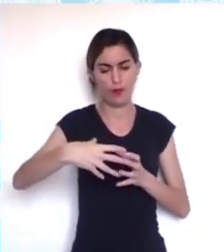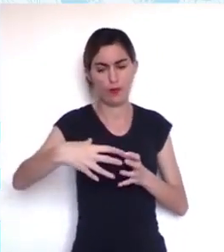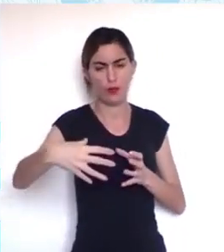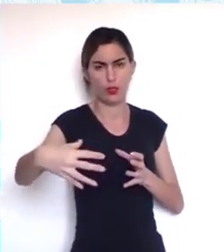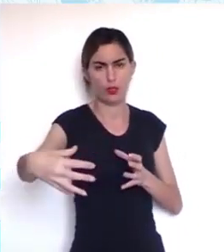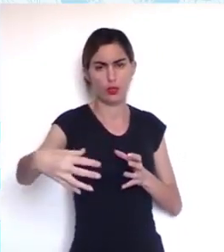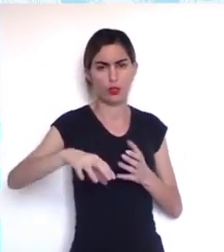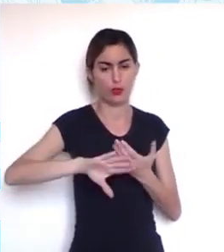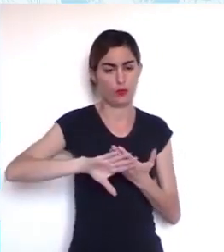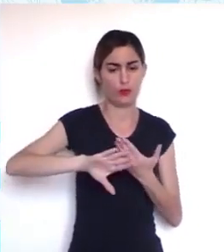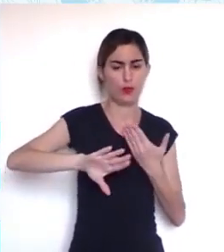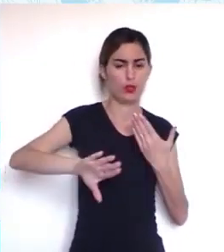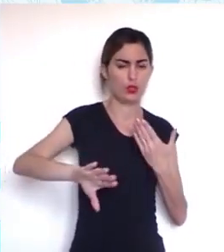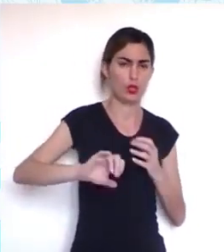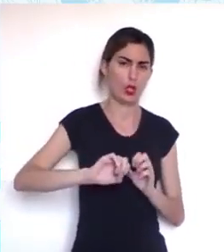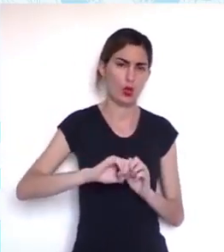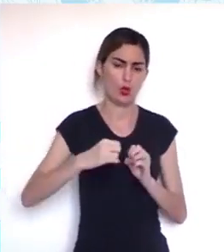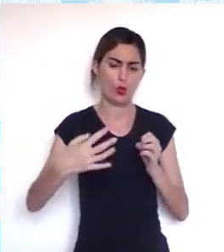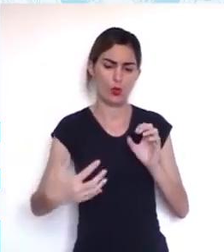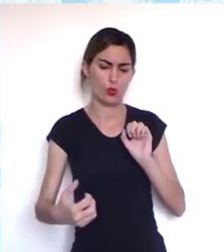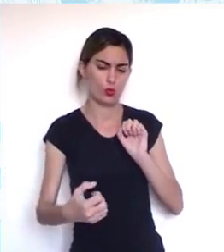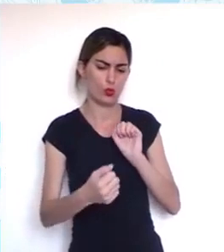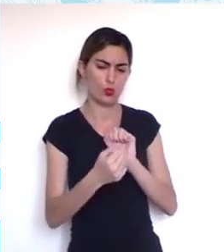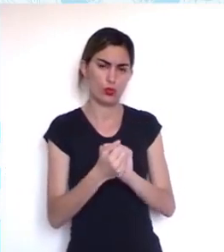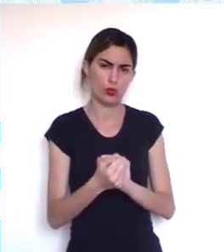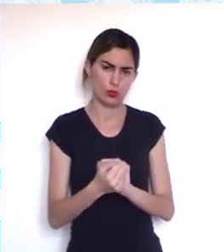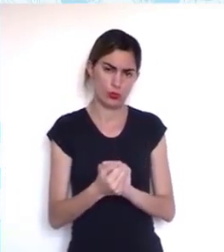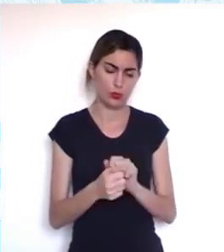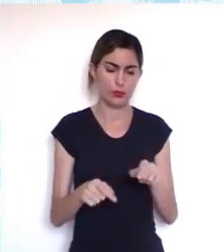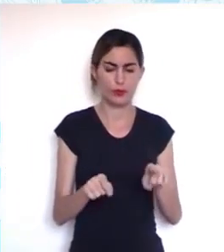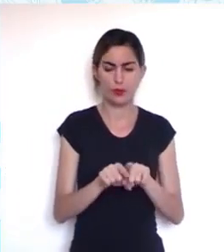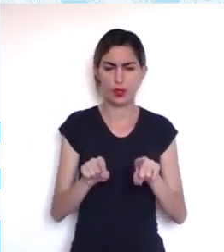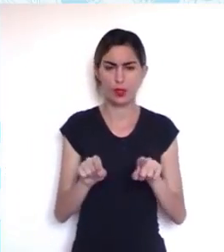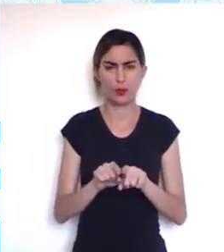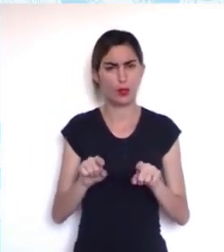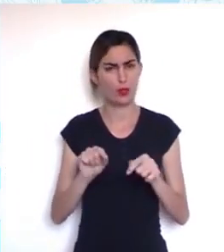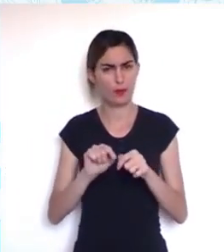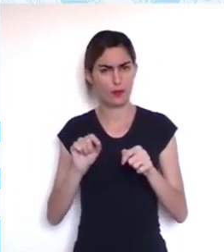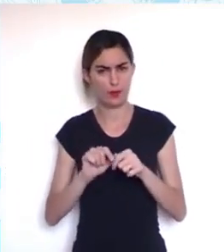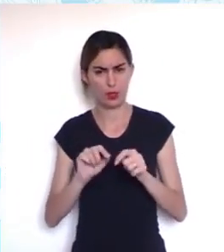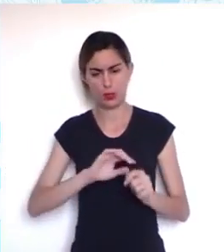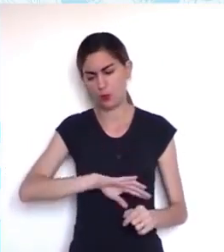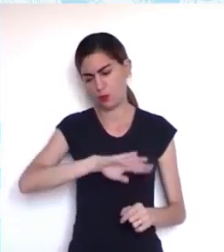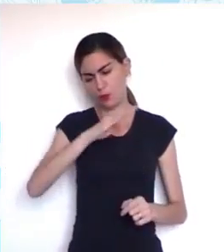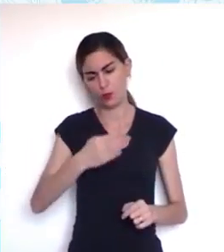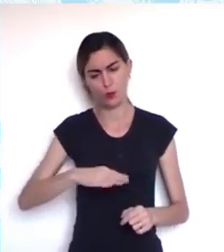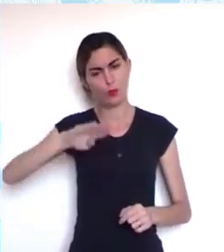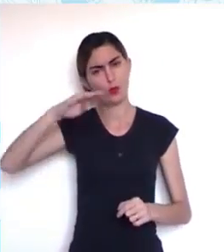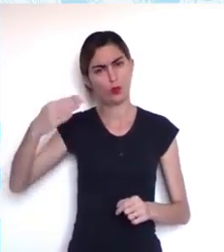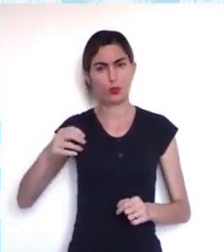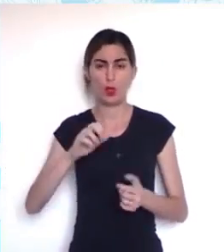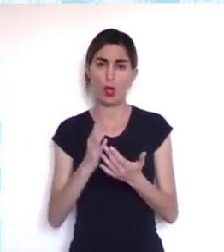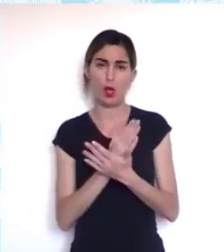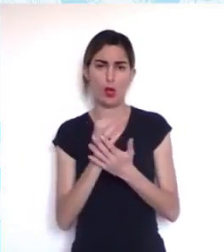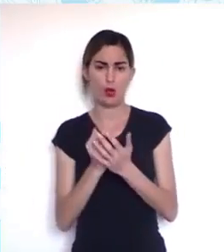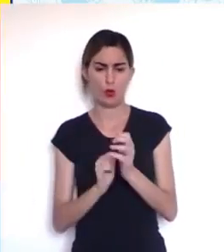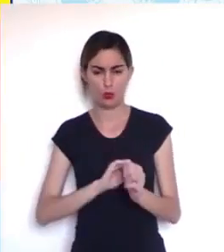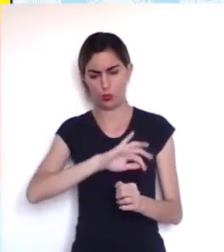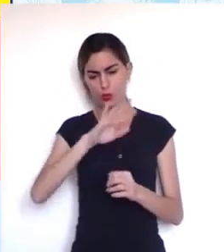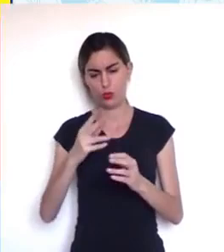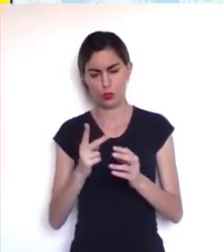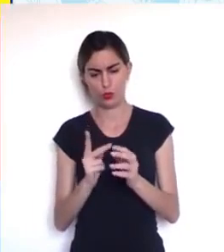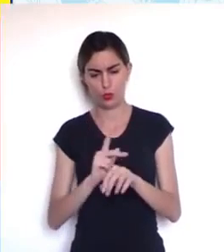se afastar ou a Terra ela pode se juntar e também na formação de montanhas e de alguns